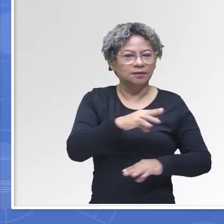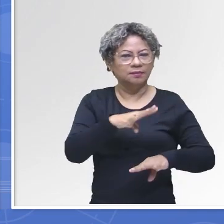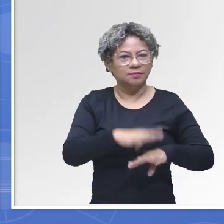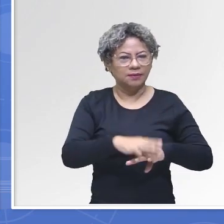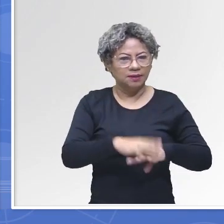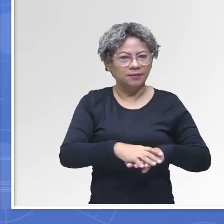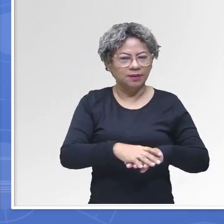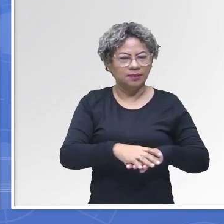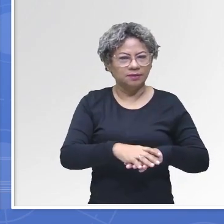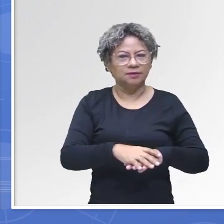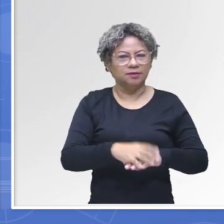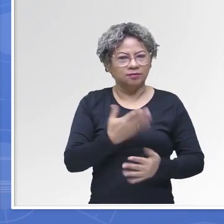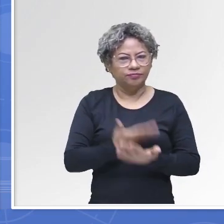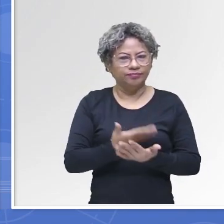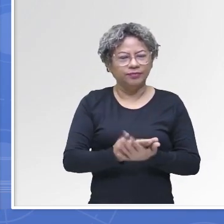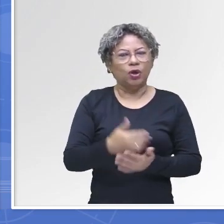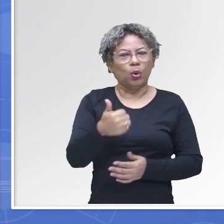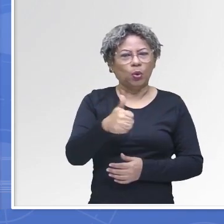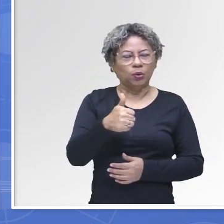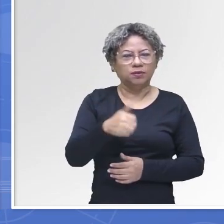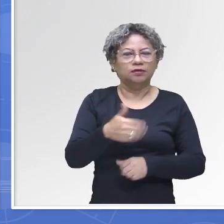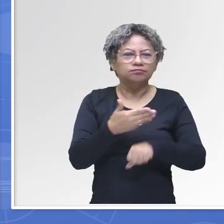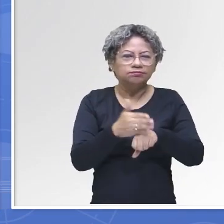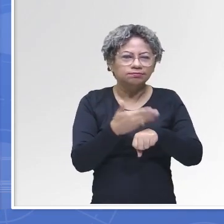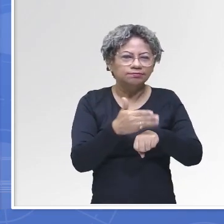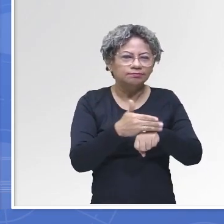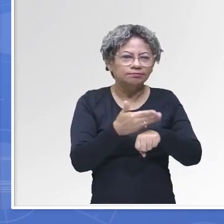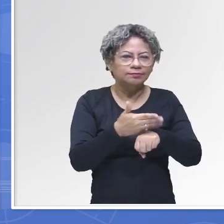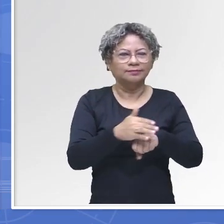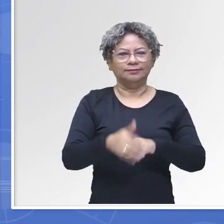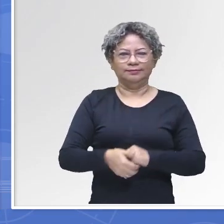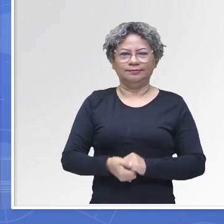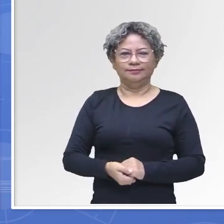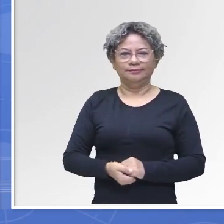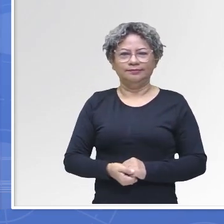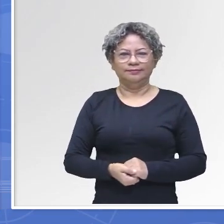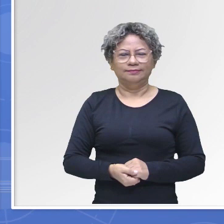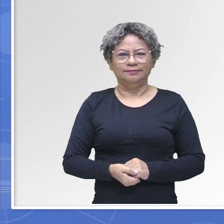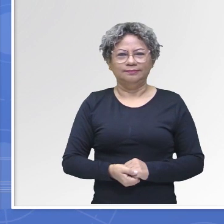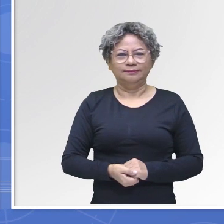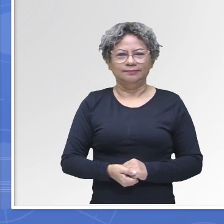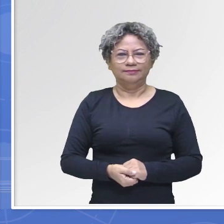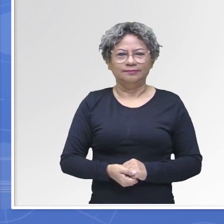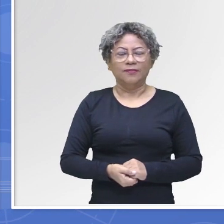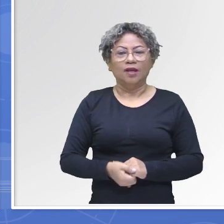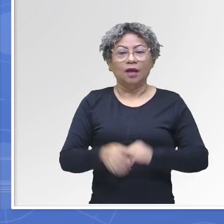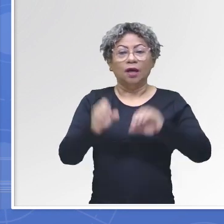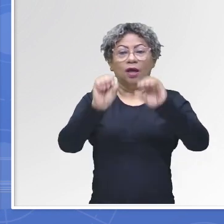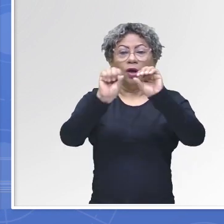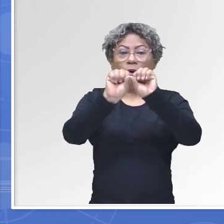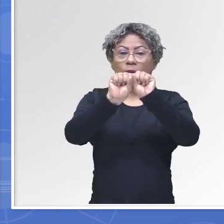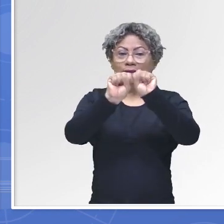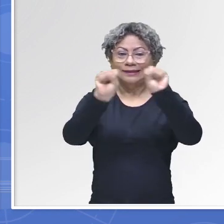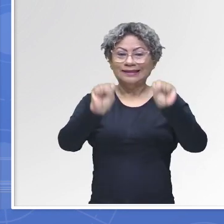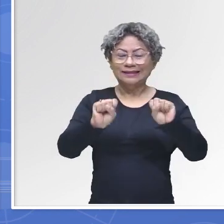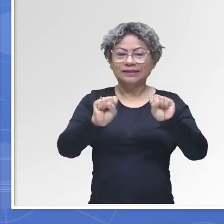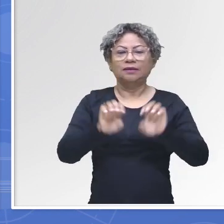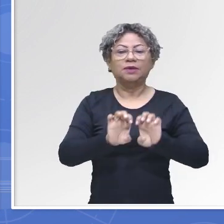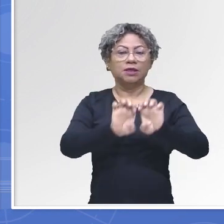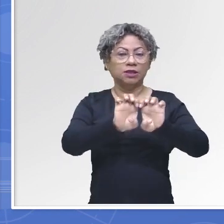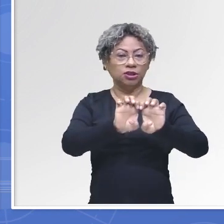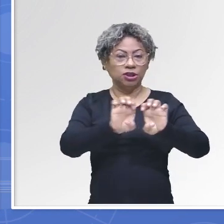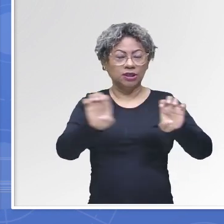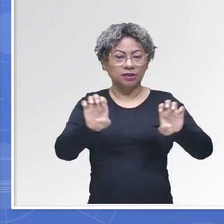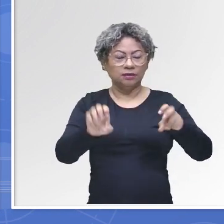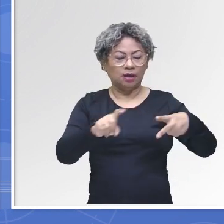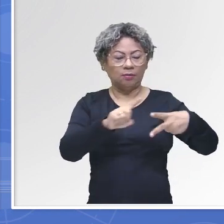aula 11. Acompanha aí então, nosso praticando agora, né? Com sistema de equações com